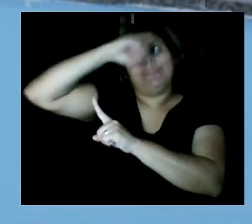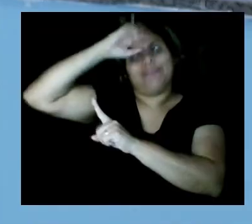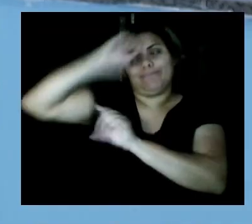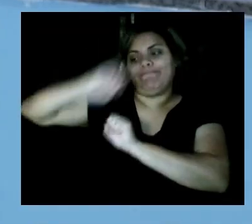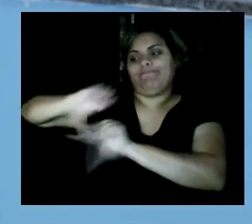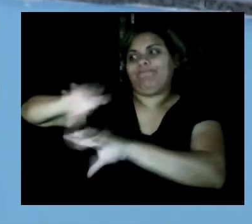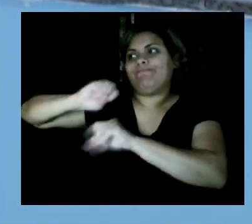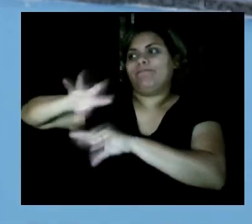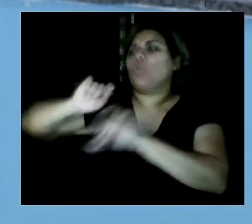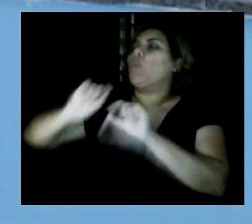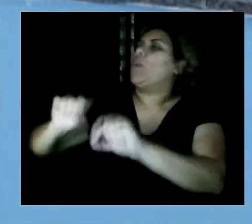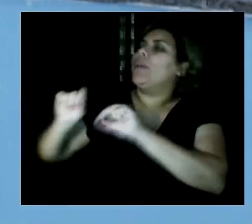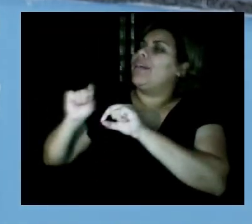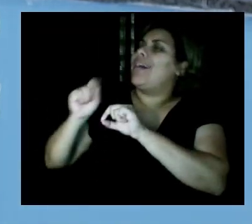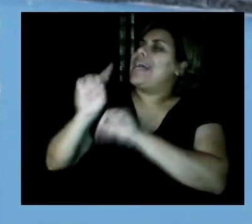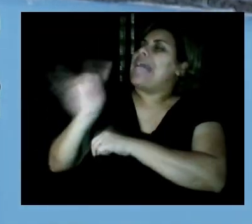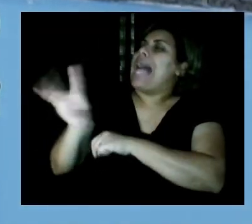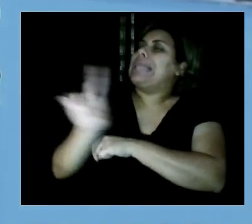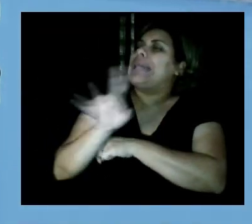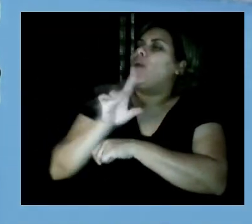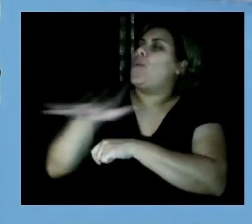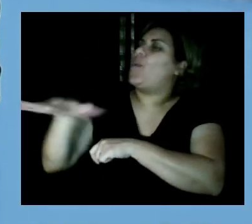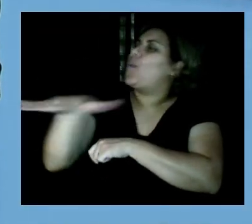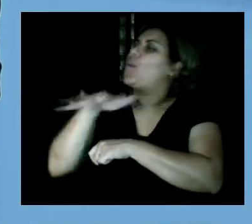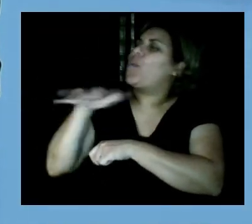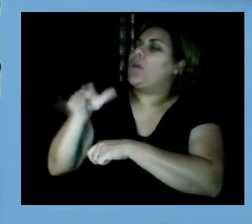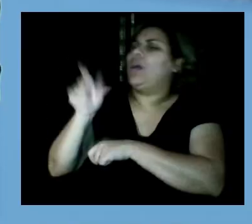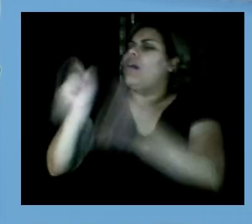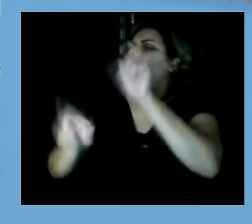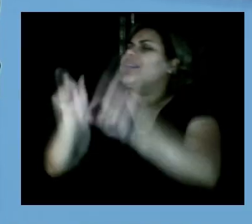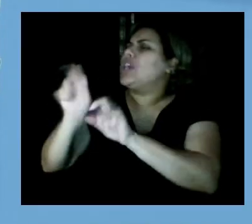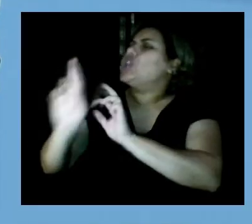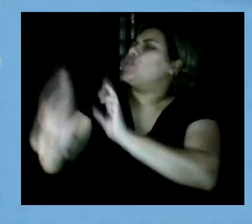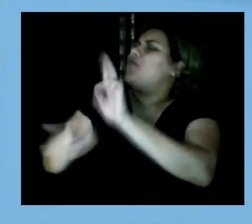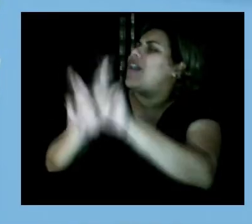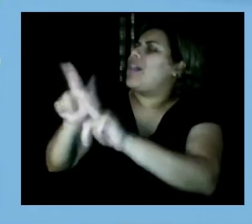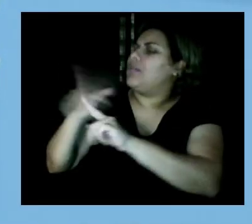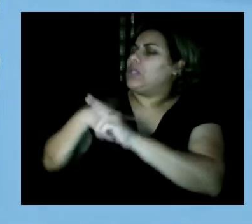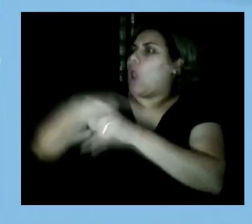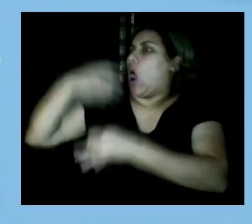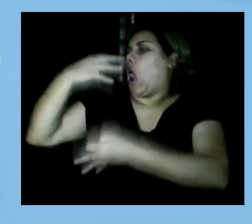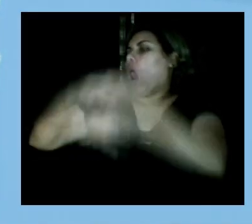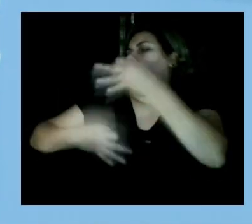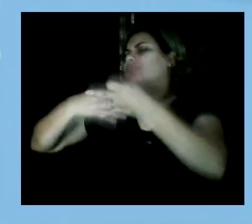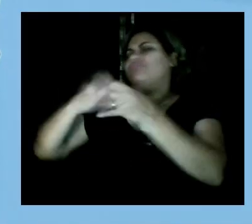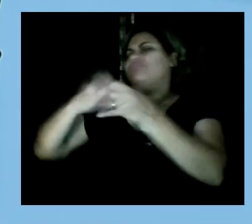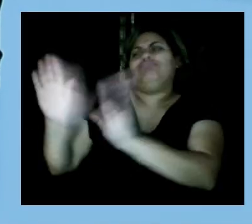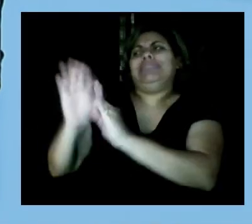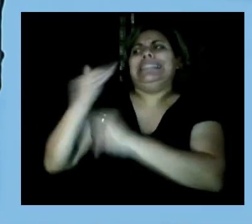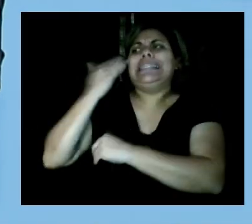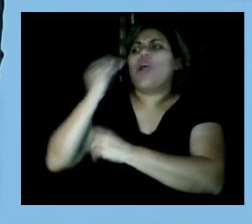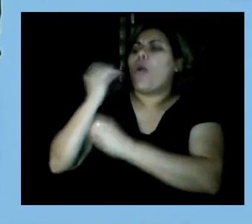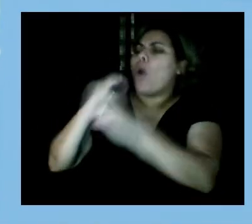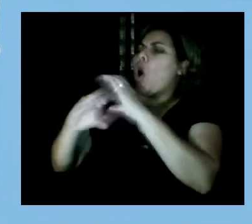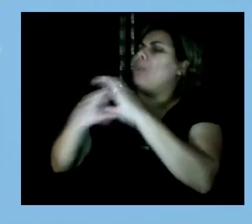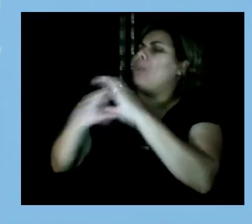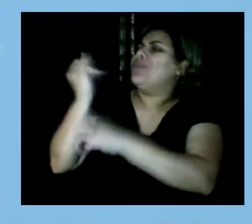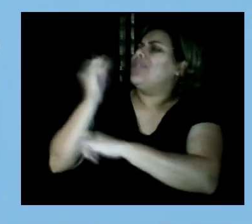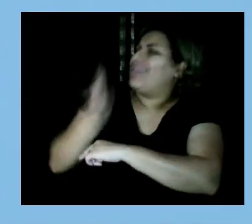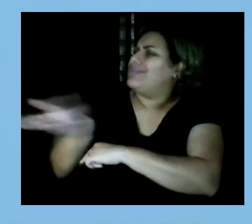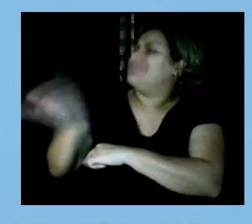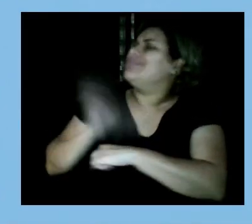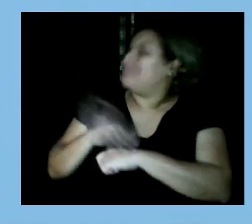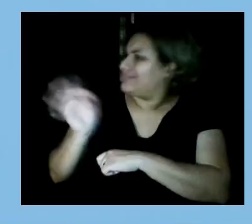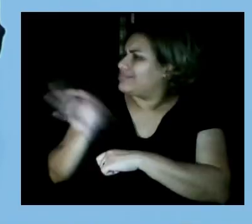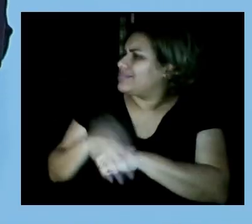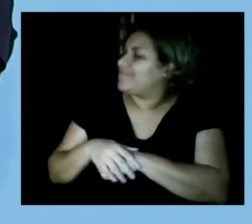sua peculiaridade, sem o julgamento, tentando entender como se comunicar com essa pessoa? Olha, eu sou bem